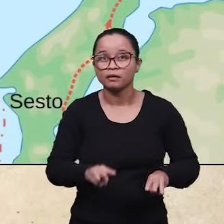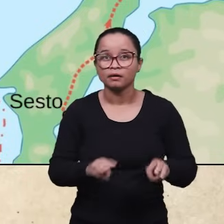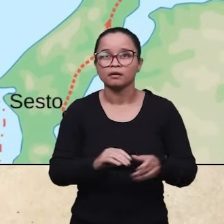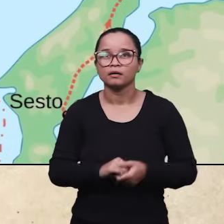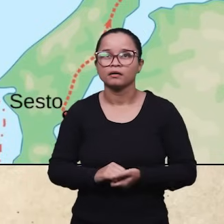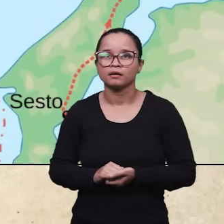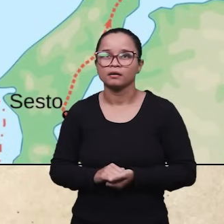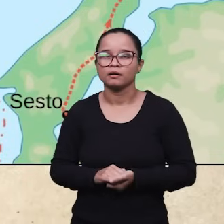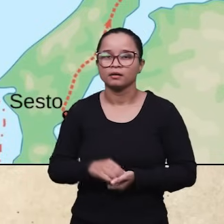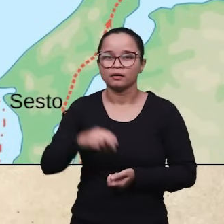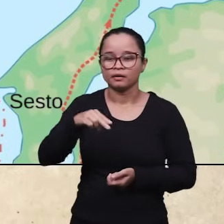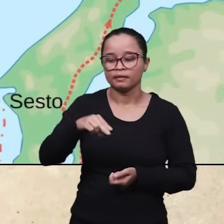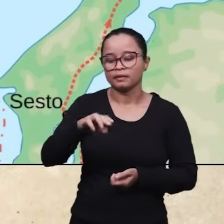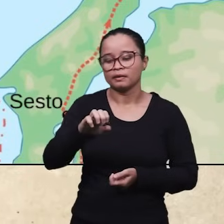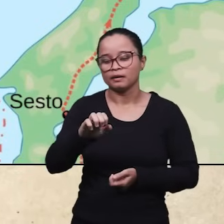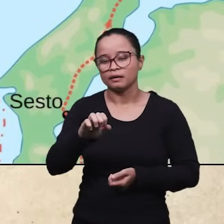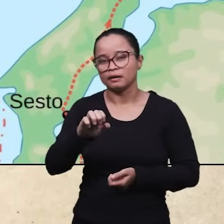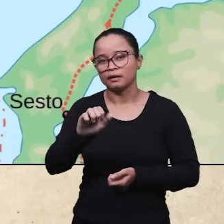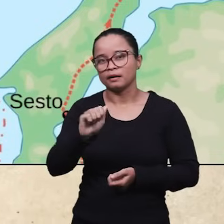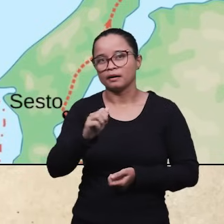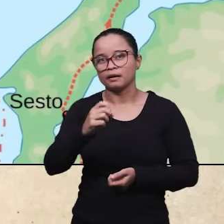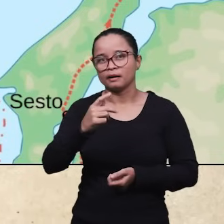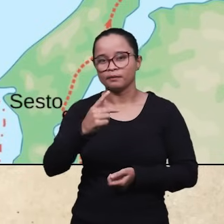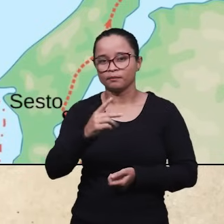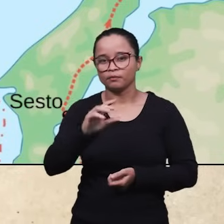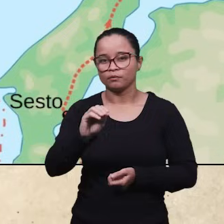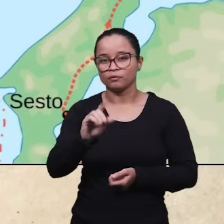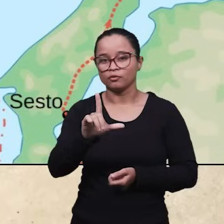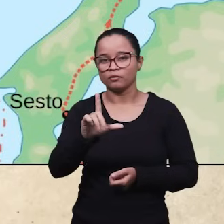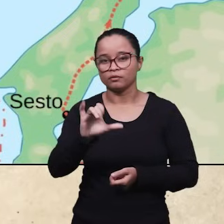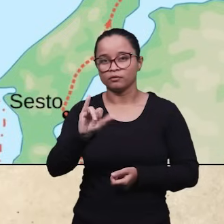chamada Neápolis, ou Nápoles.